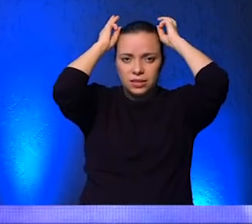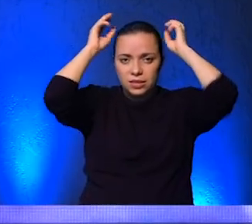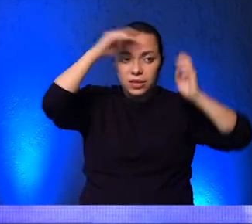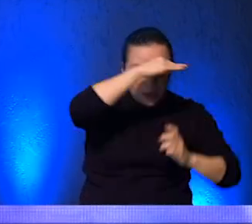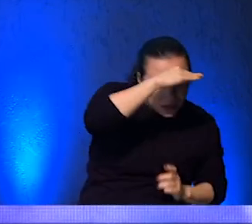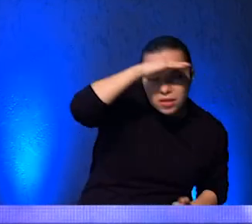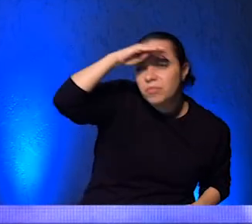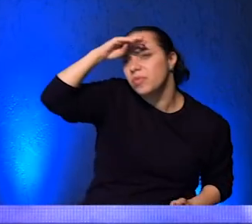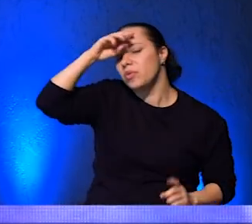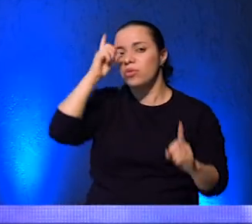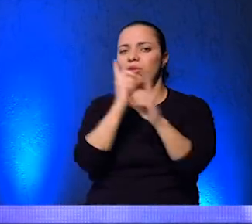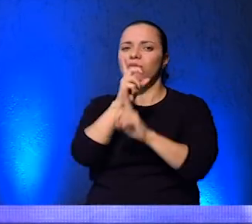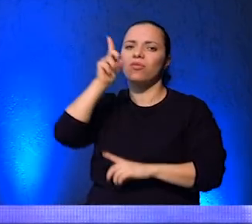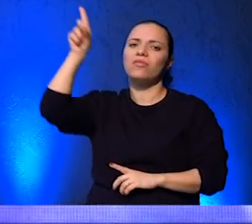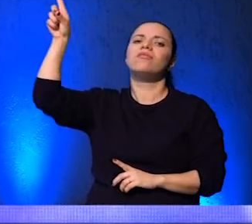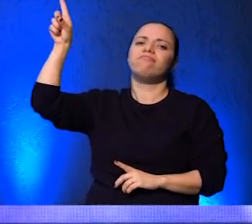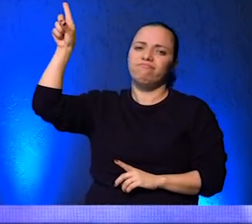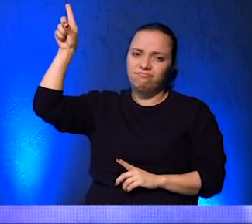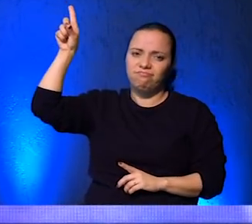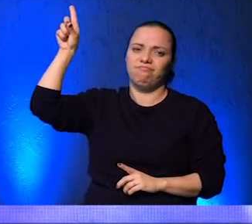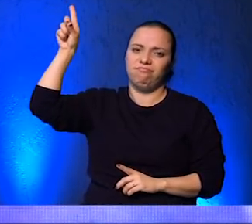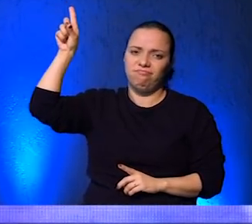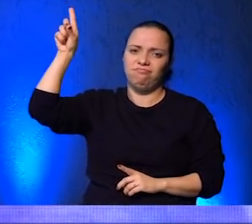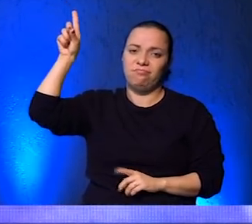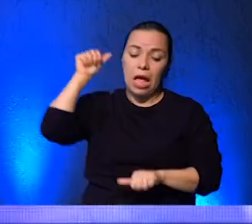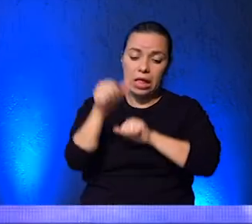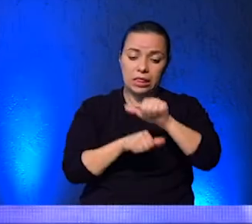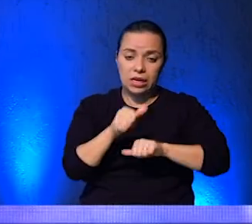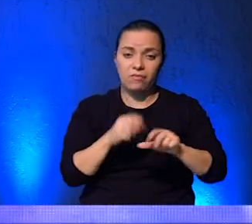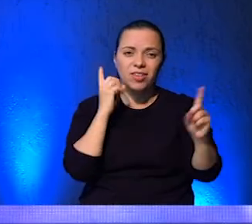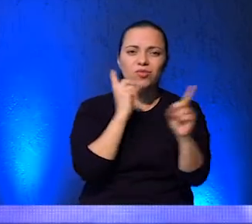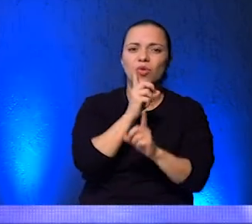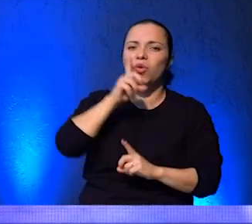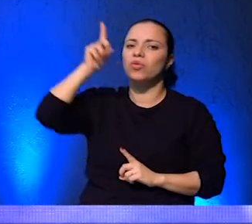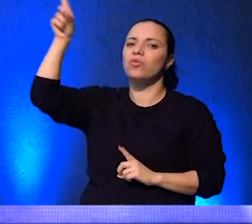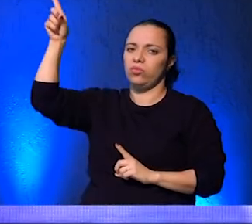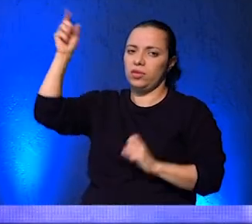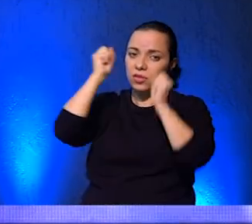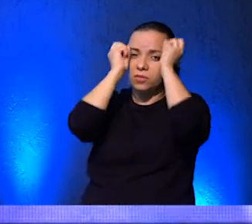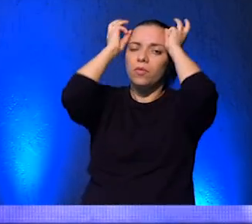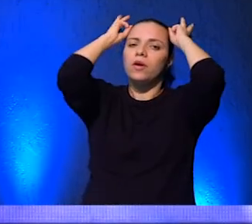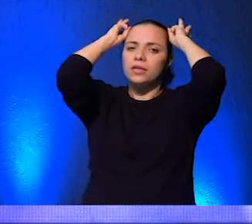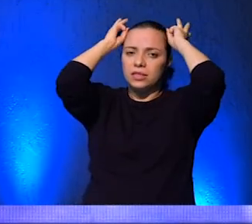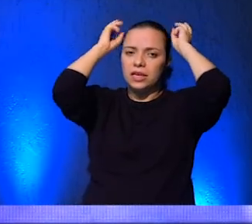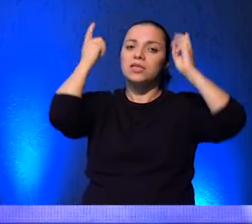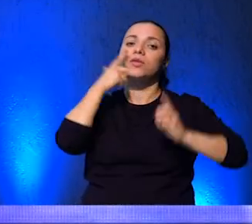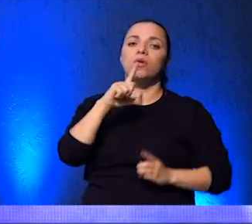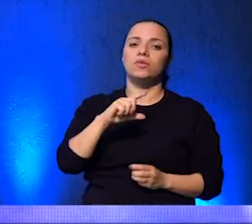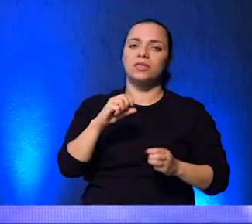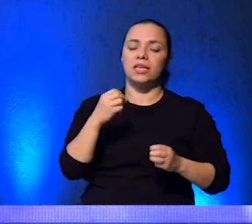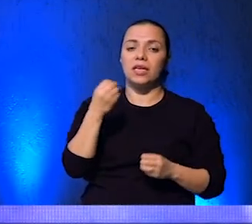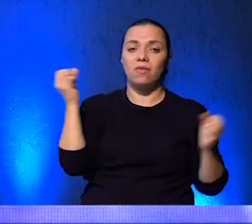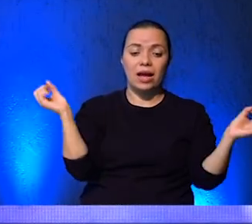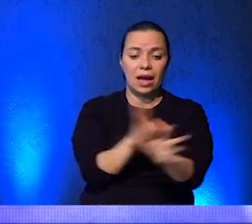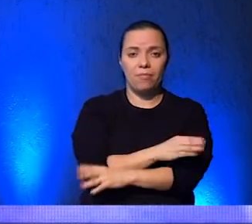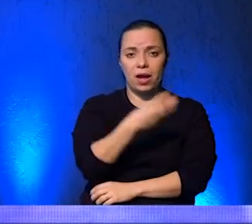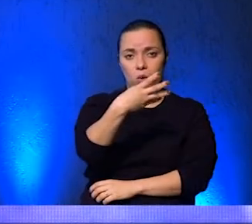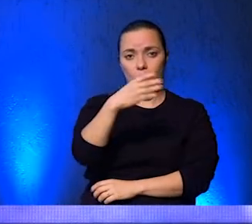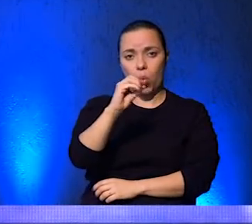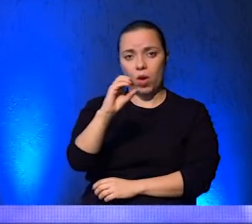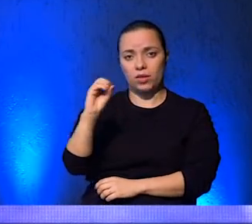encontrou com deus e através do seu encontro com deus 400 anos de escravidão foram